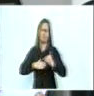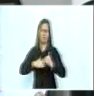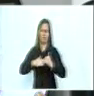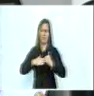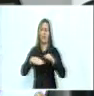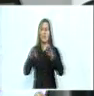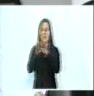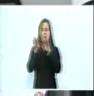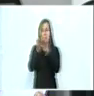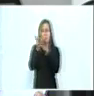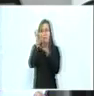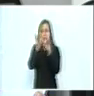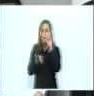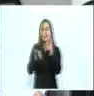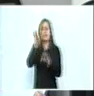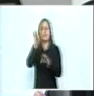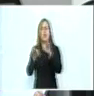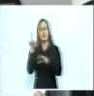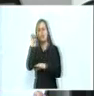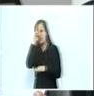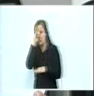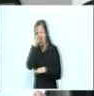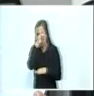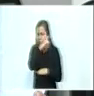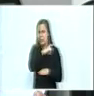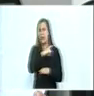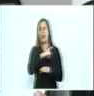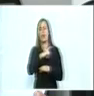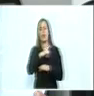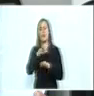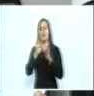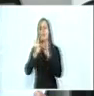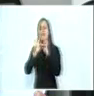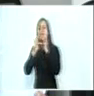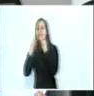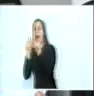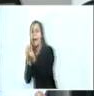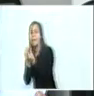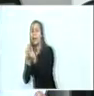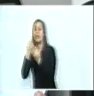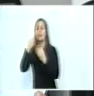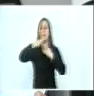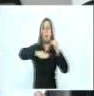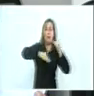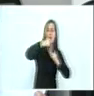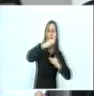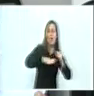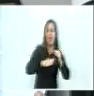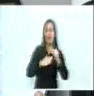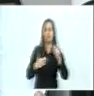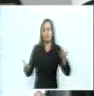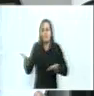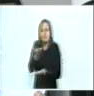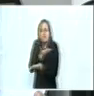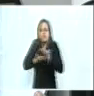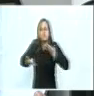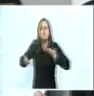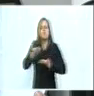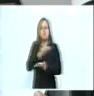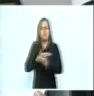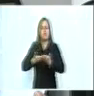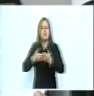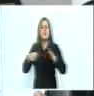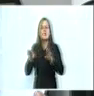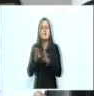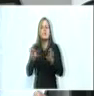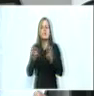Ressalte-se que é justamente a dificuldade de conciliar a vida profissional e a vida familiar que ocasiona,